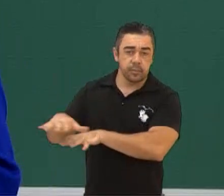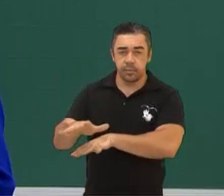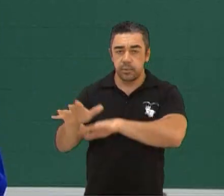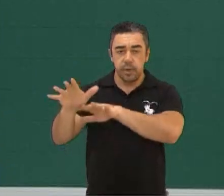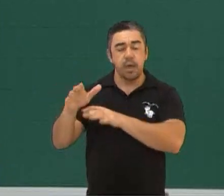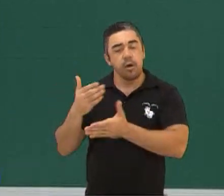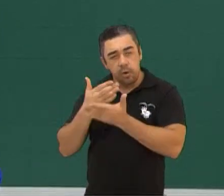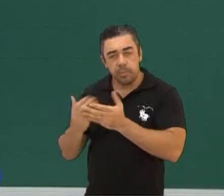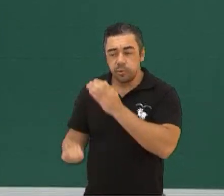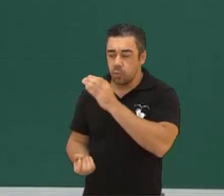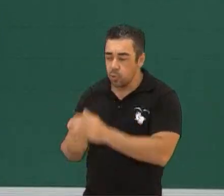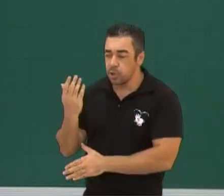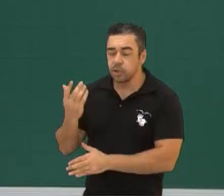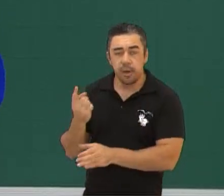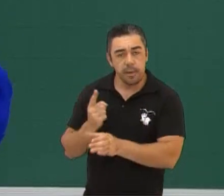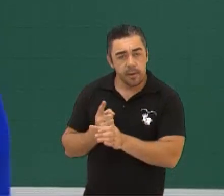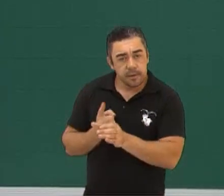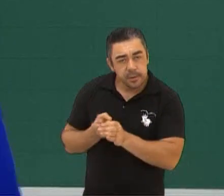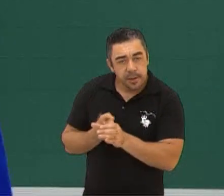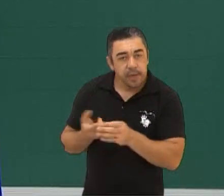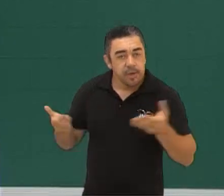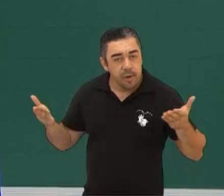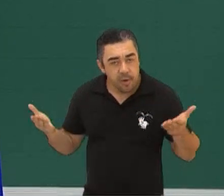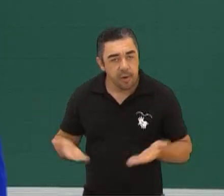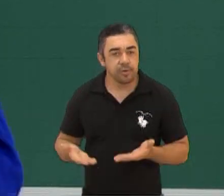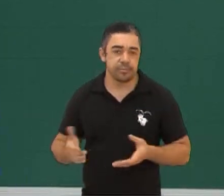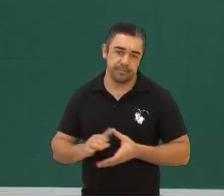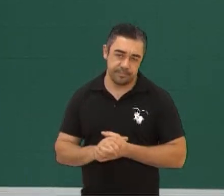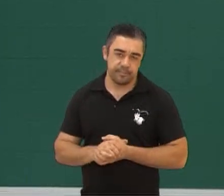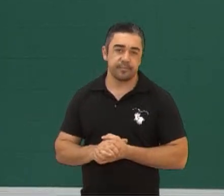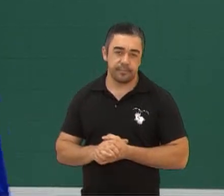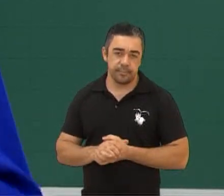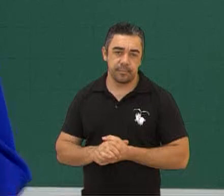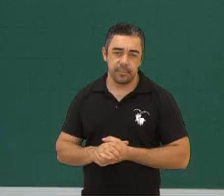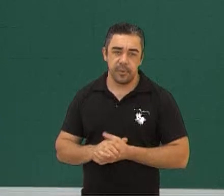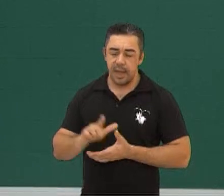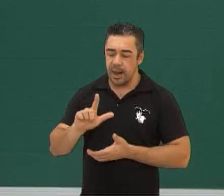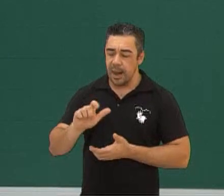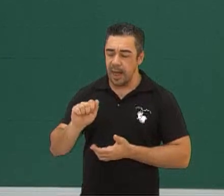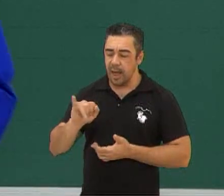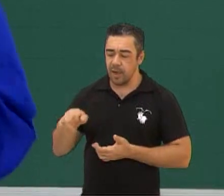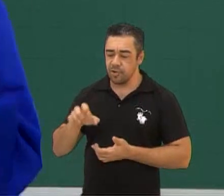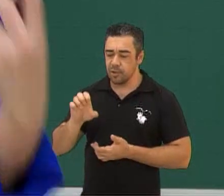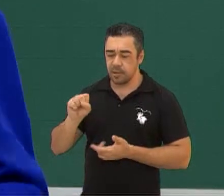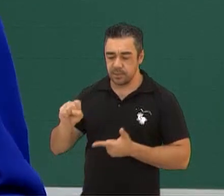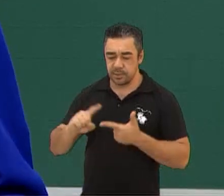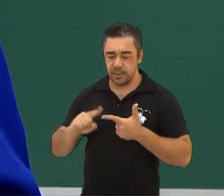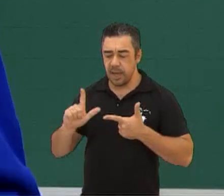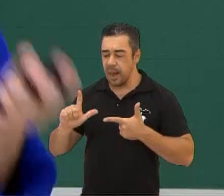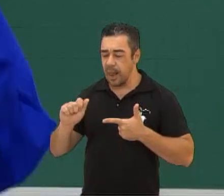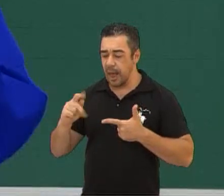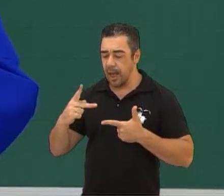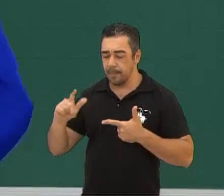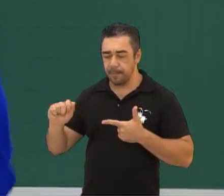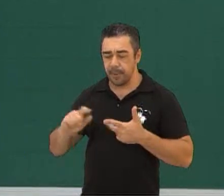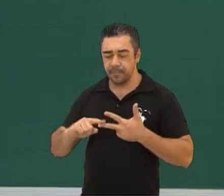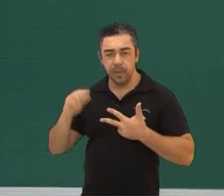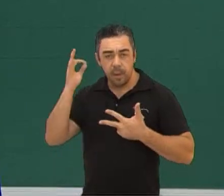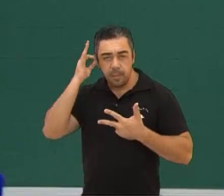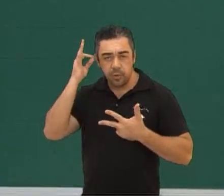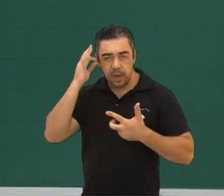primeiras urbanizações, vilas, que hoje muitas vezes são as cidades. Lages, Lapa, Ponta